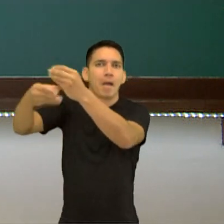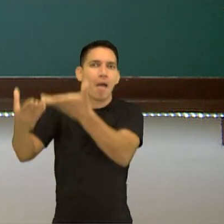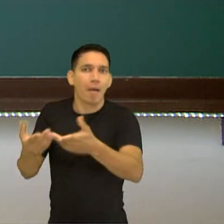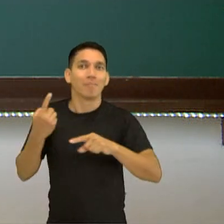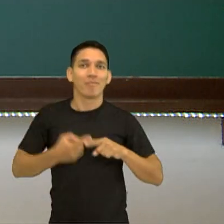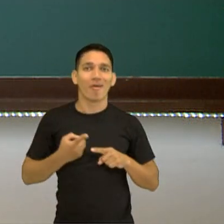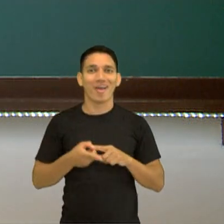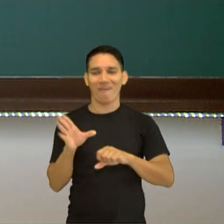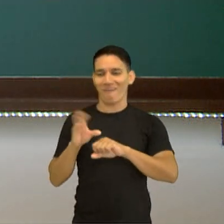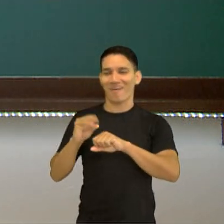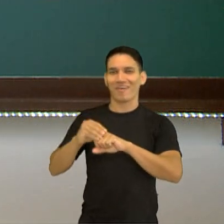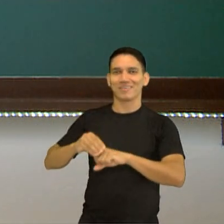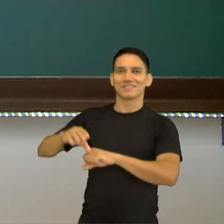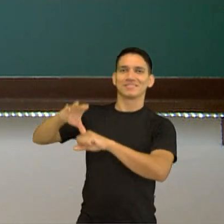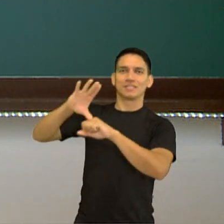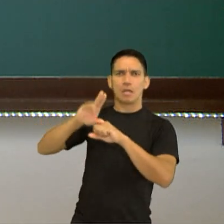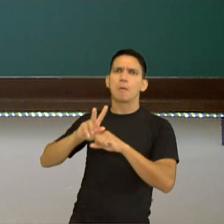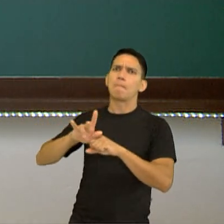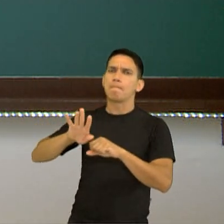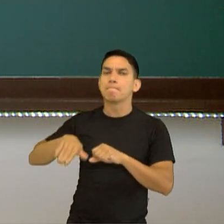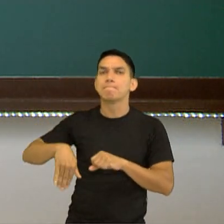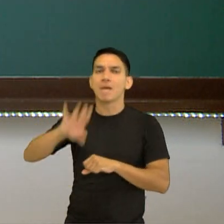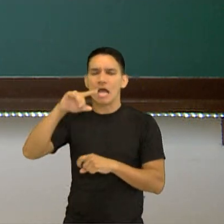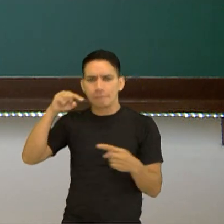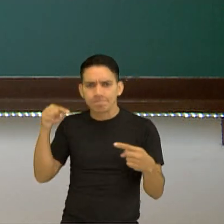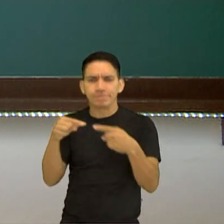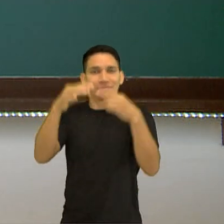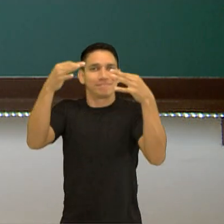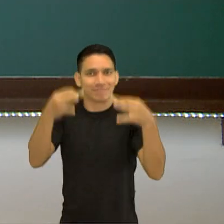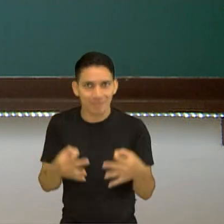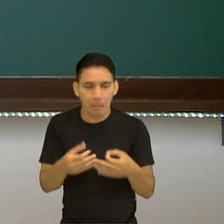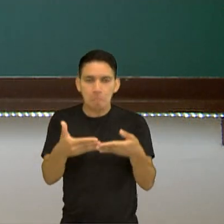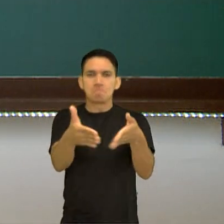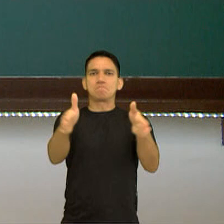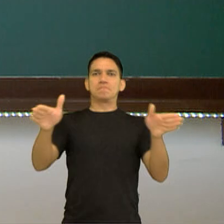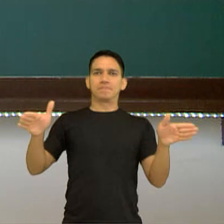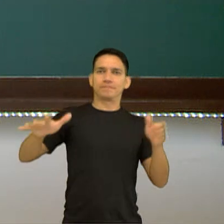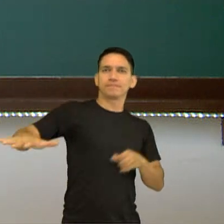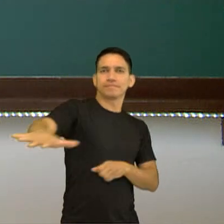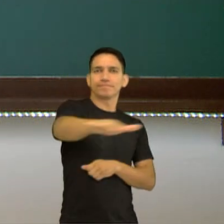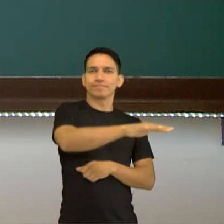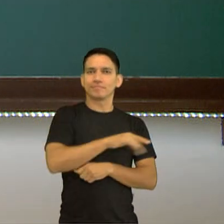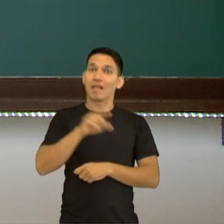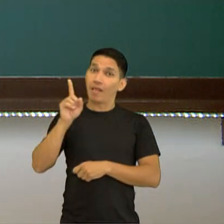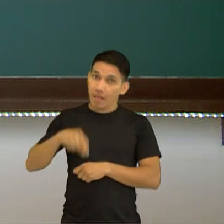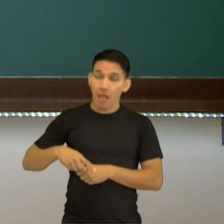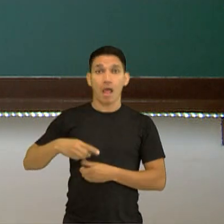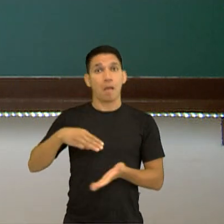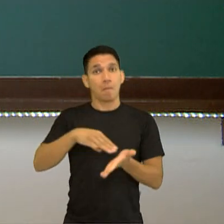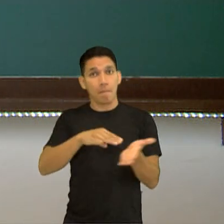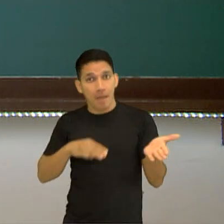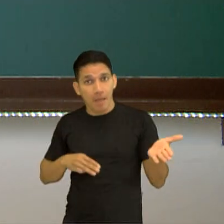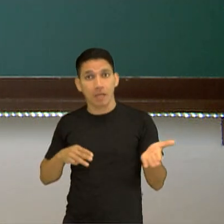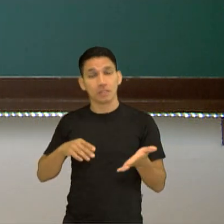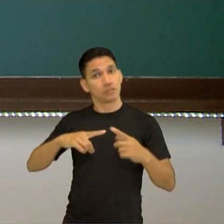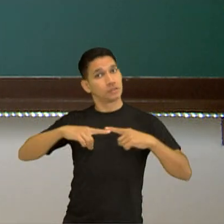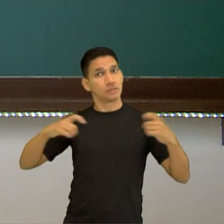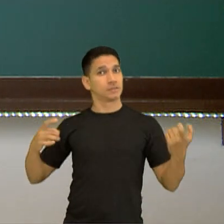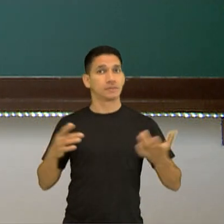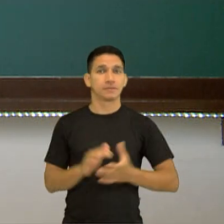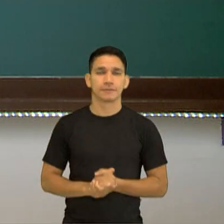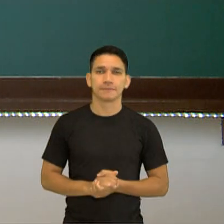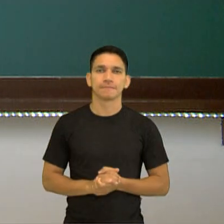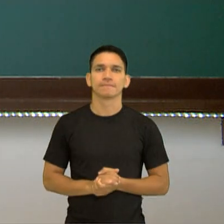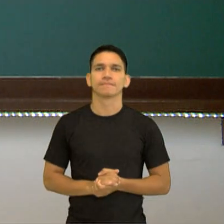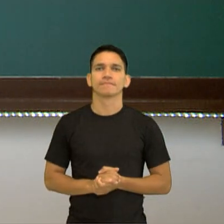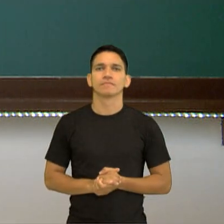possa se tornar mais preciso e mais amplo. Esse é o método científico. Quando a